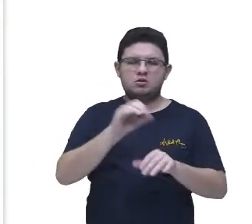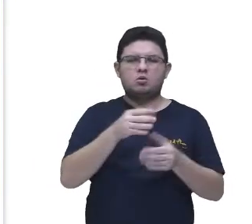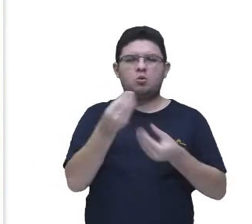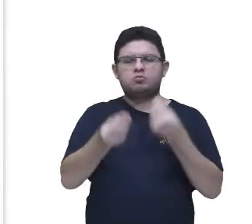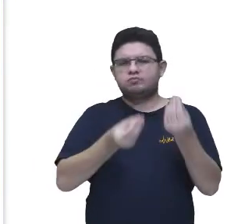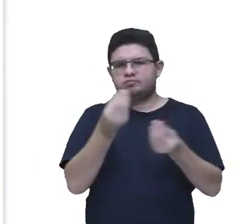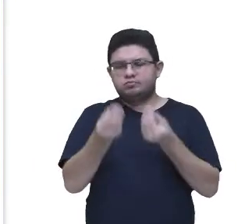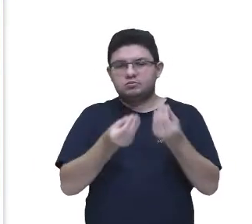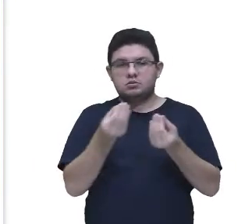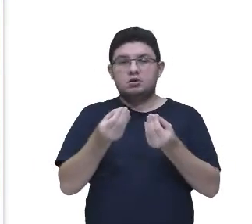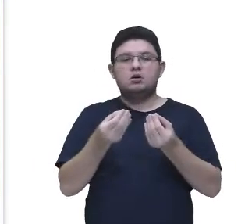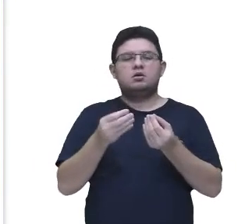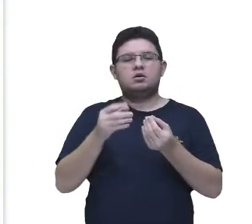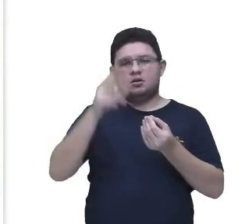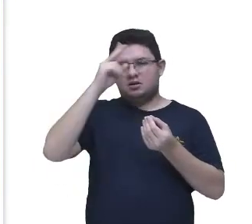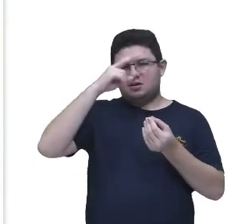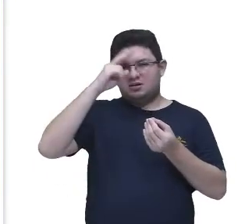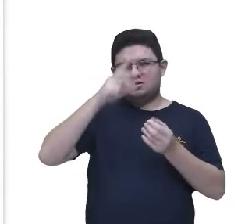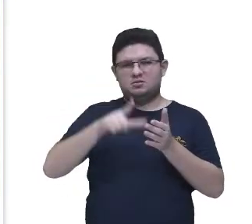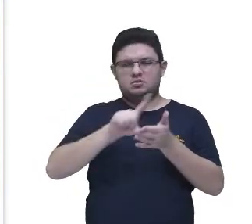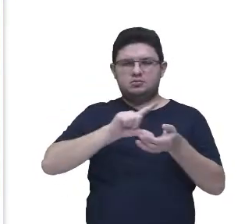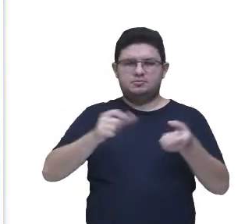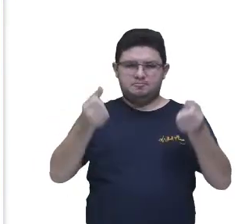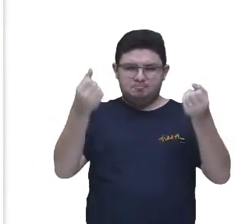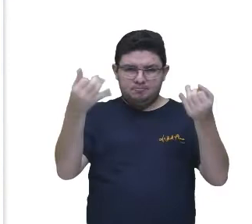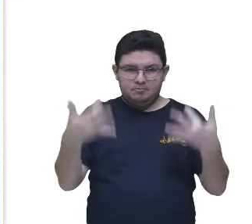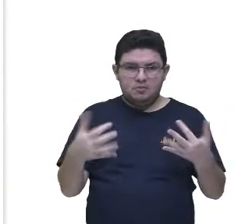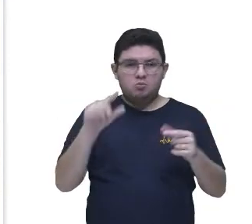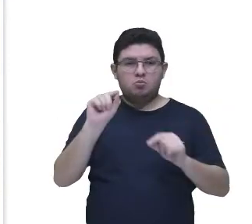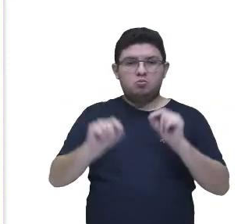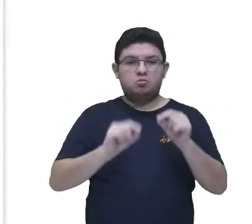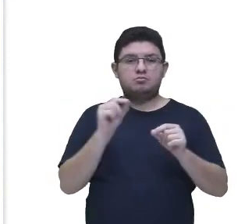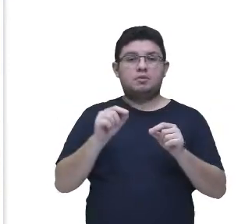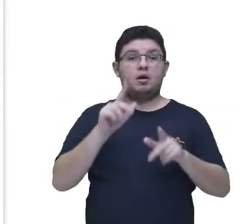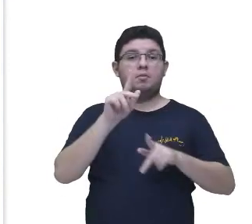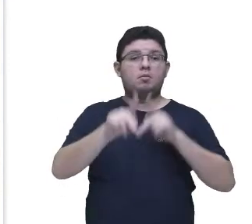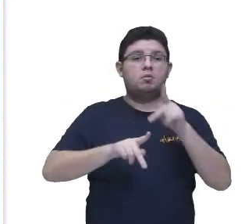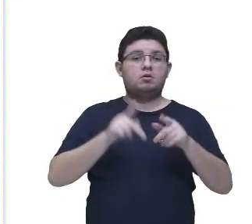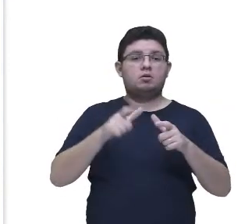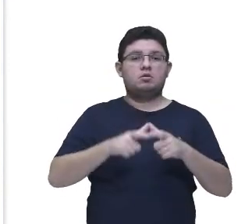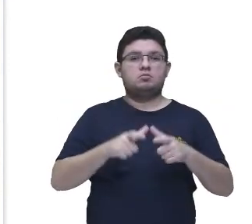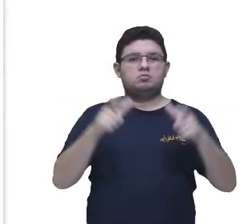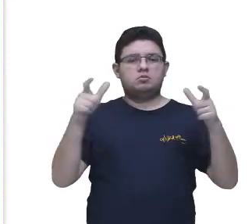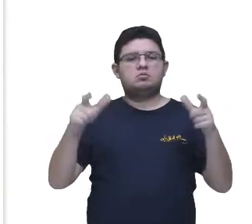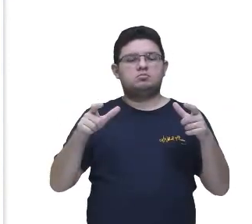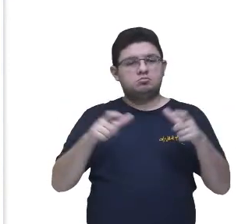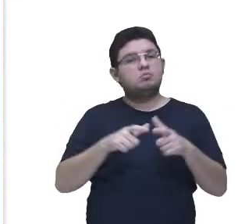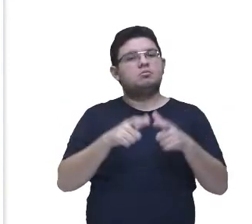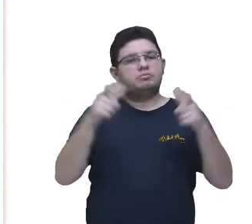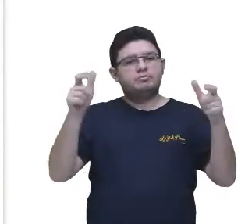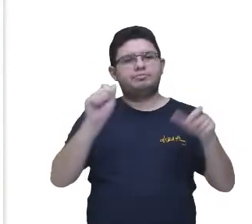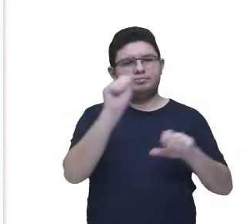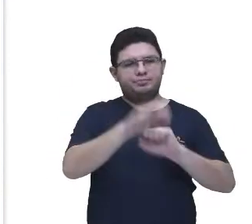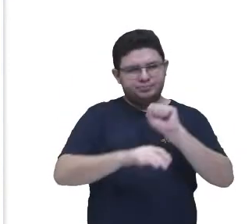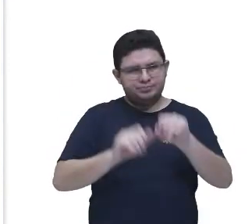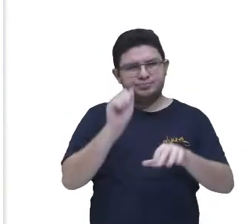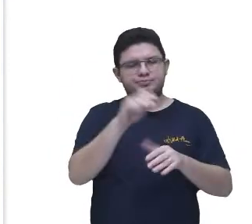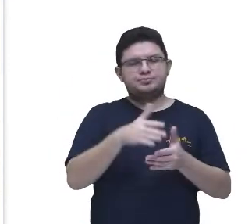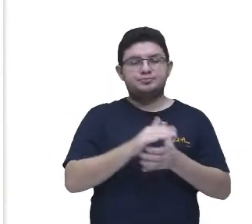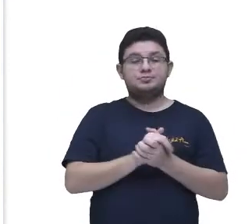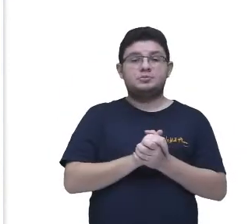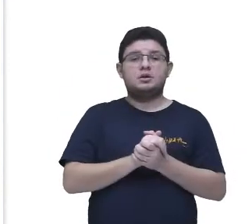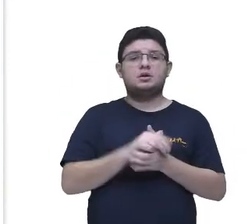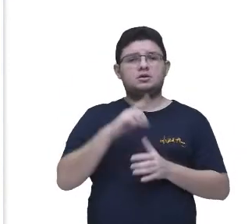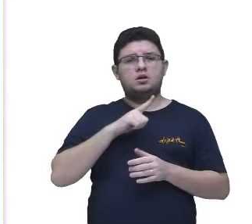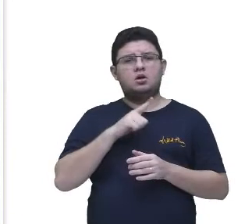maior a população de determinado lugar, maior é a quantidade de lixo gerado. E ainda tem as classes que conseguem